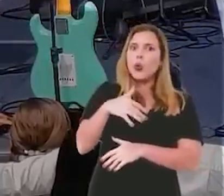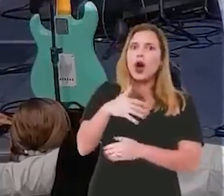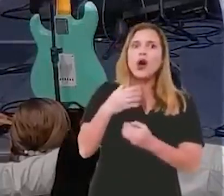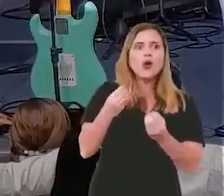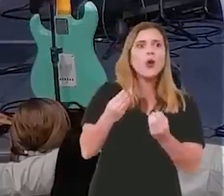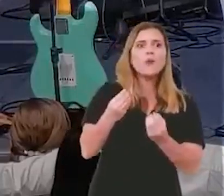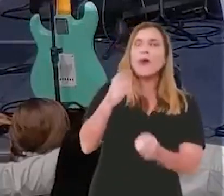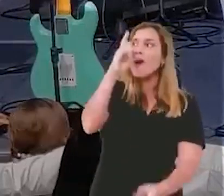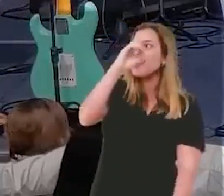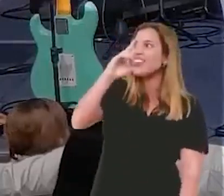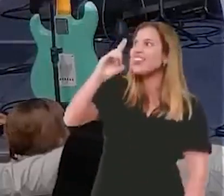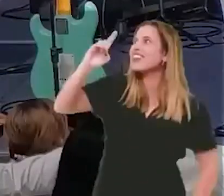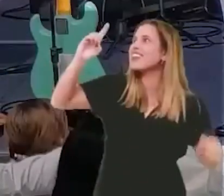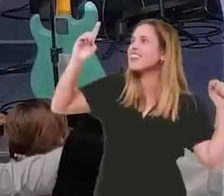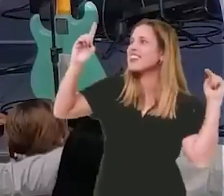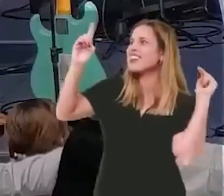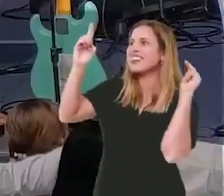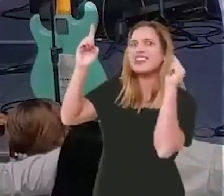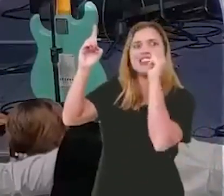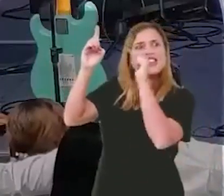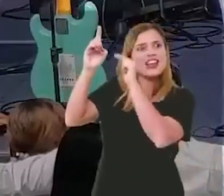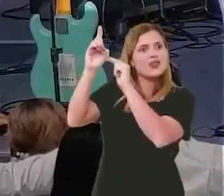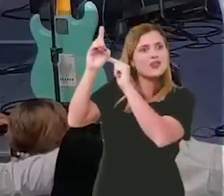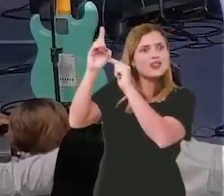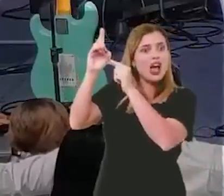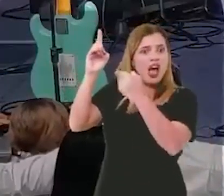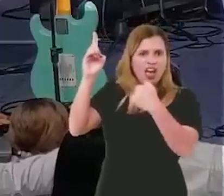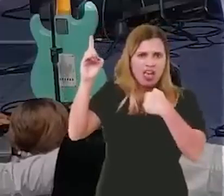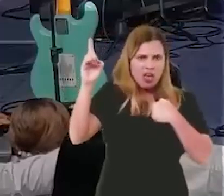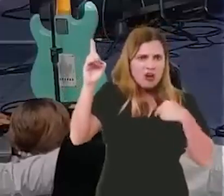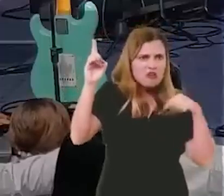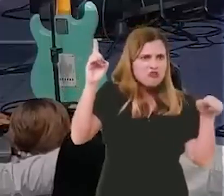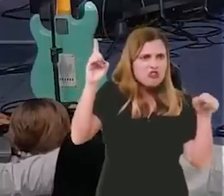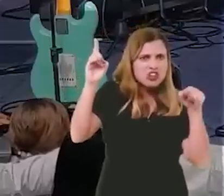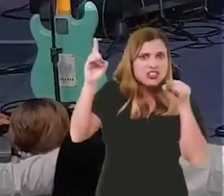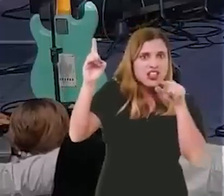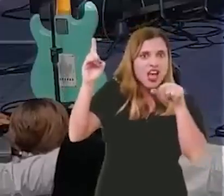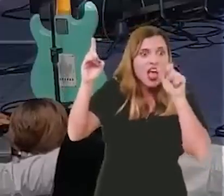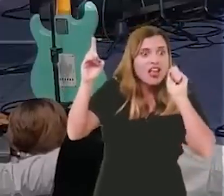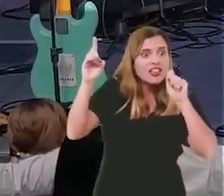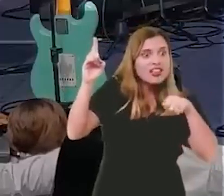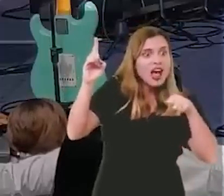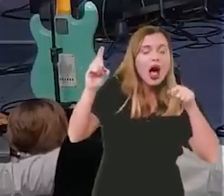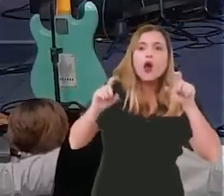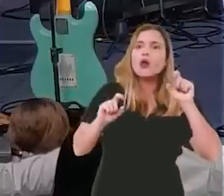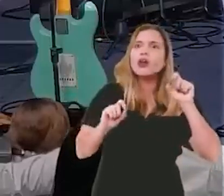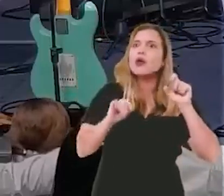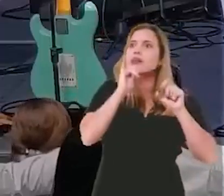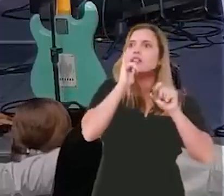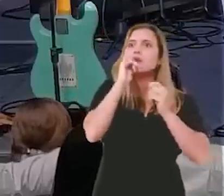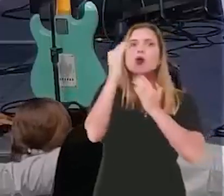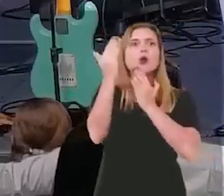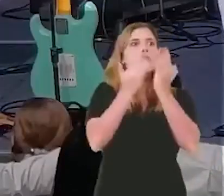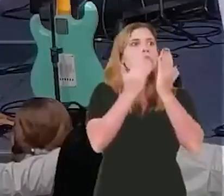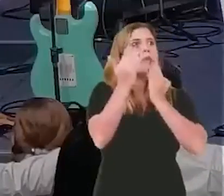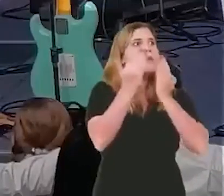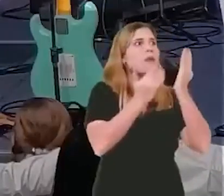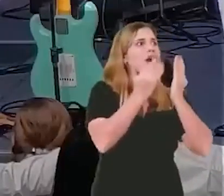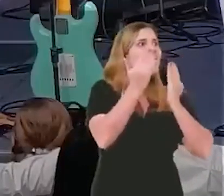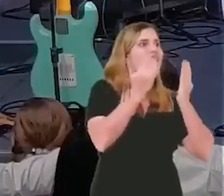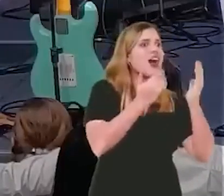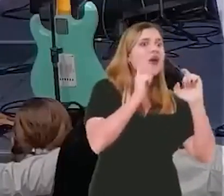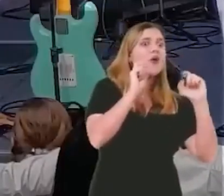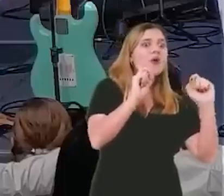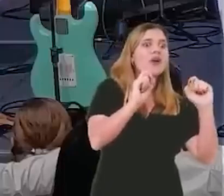para Jesus. Nem você, nem eu, jamais vimos e jamais veremos, em qualquer lugar ou em qualquer tempo, a